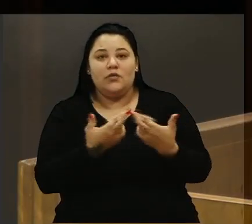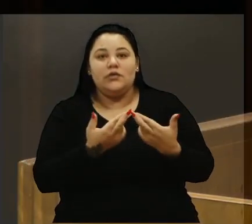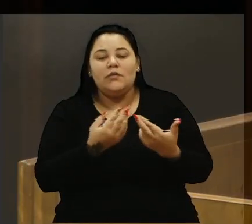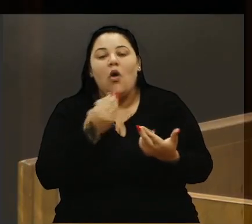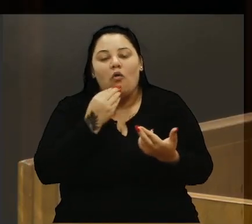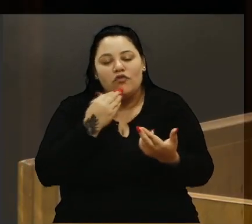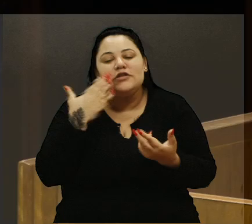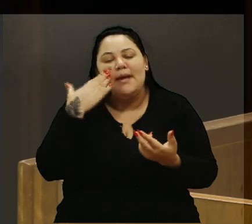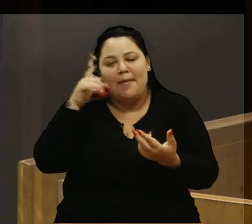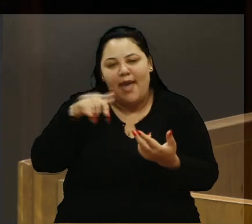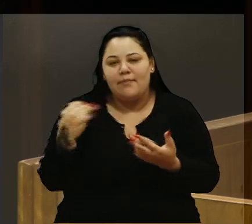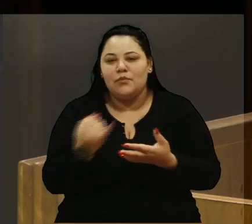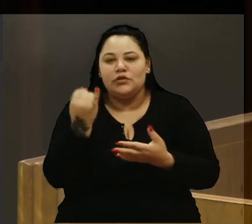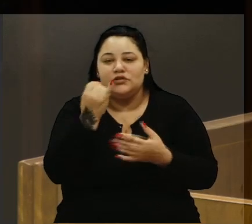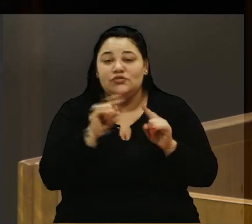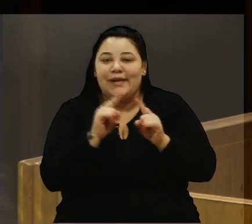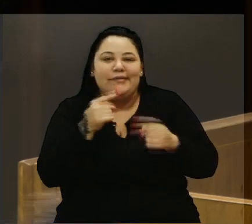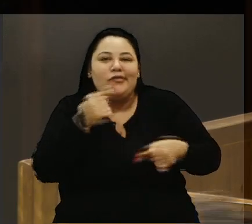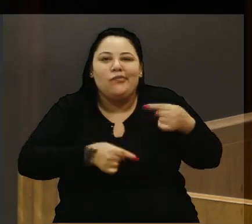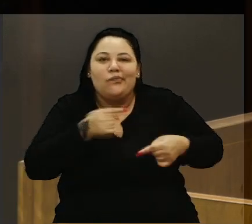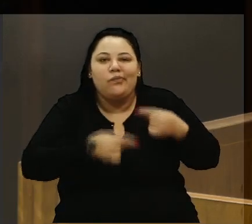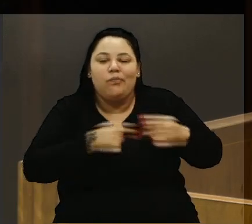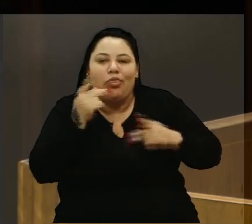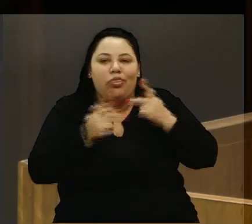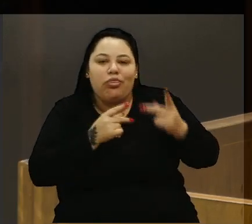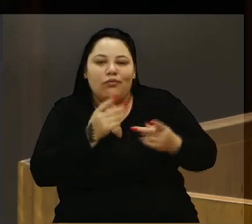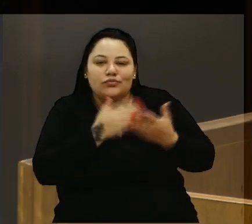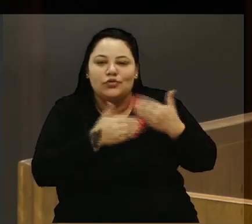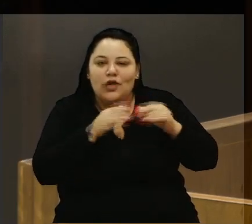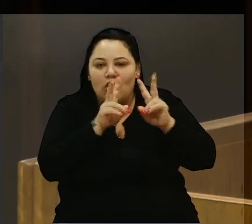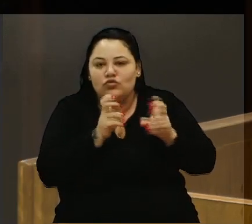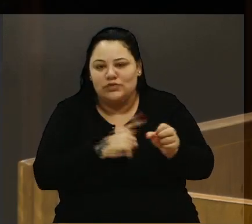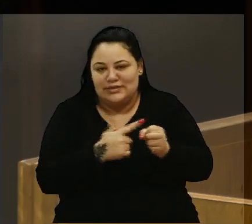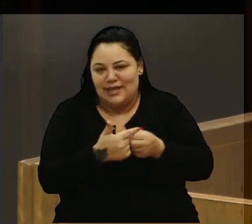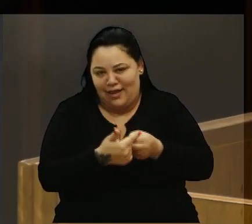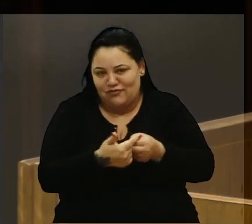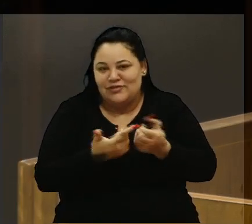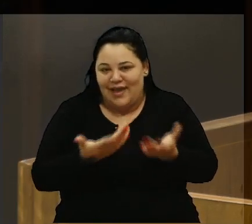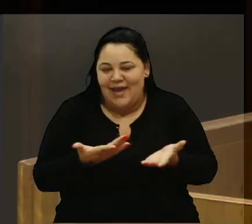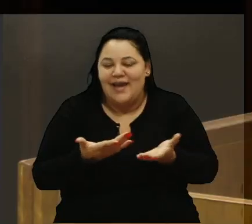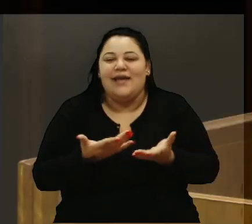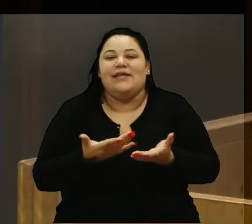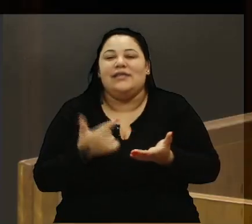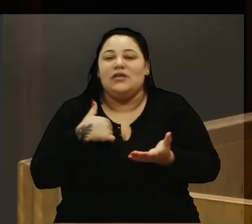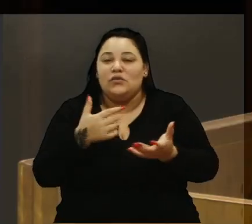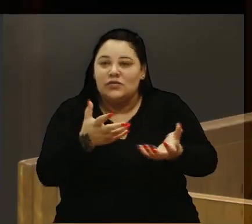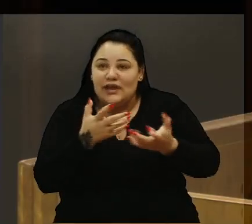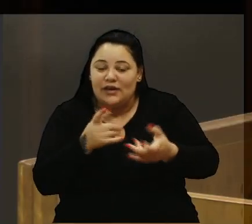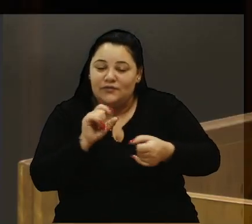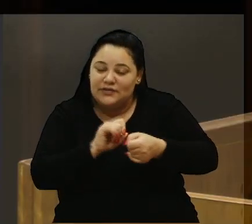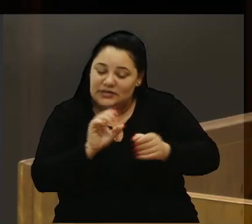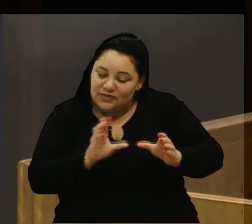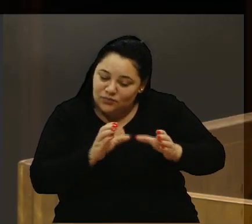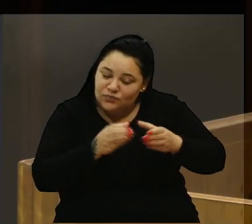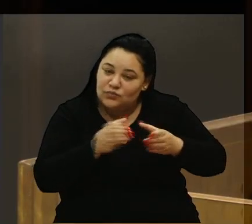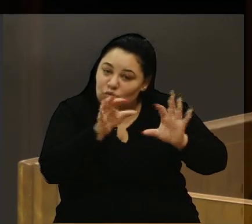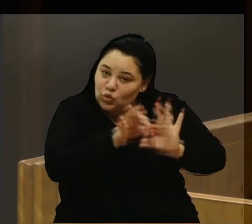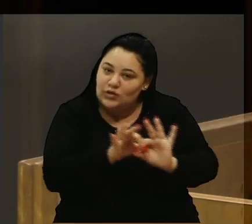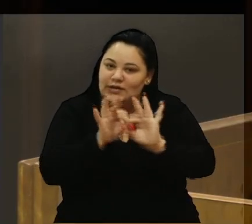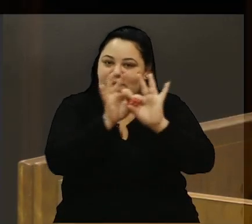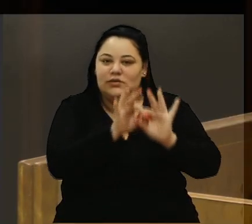importantes, todos os temas da cidade. Então, eu quero fazer coro, então,